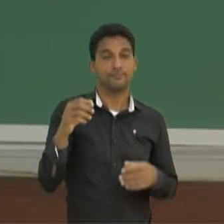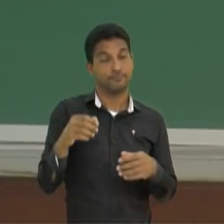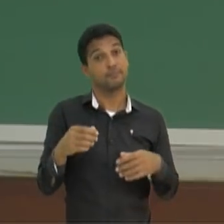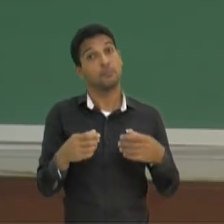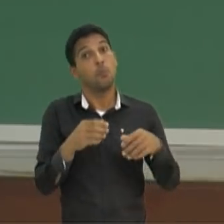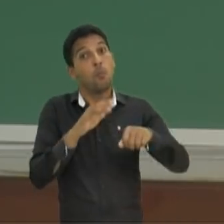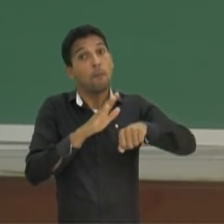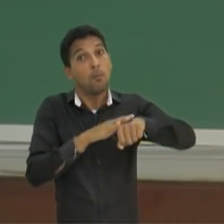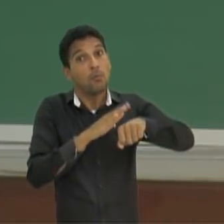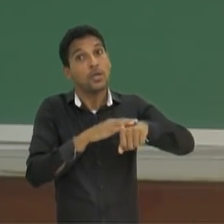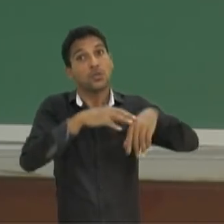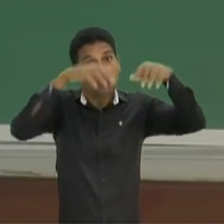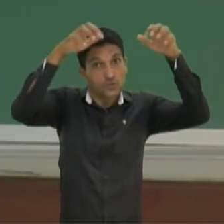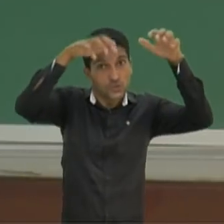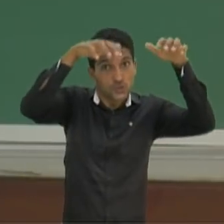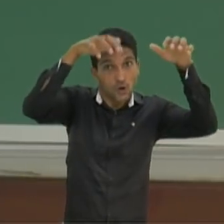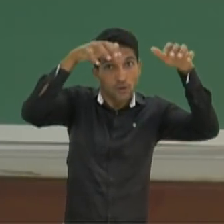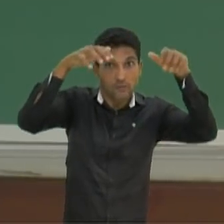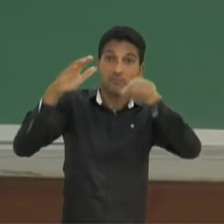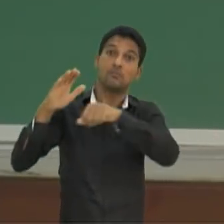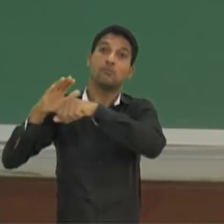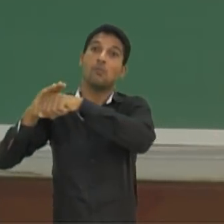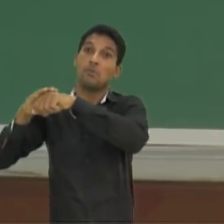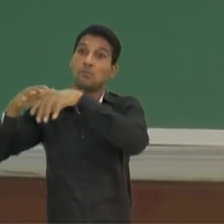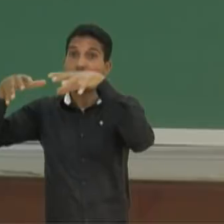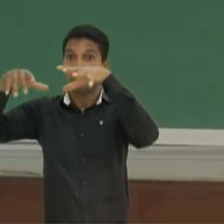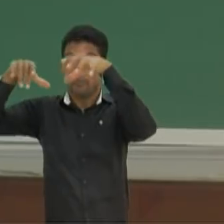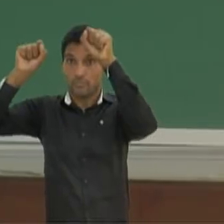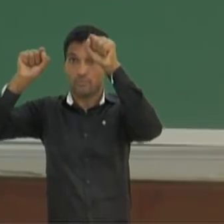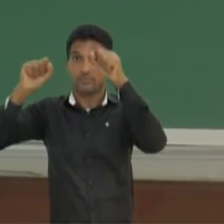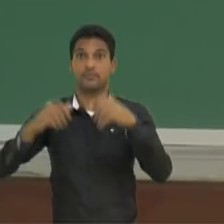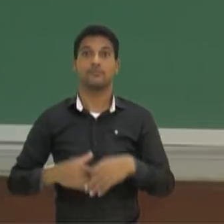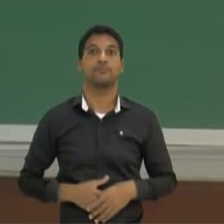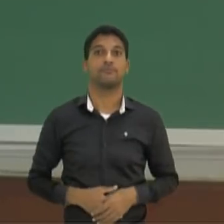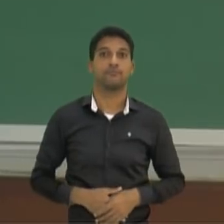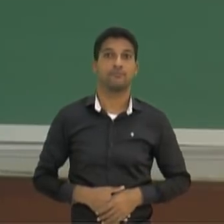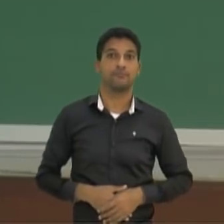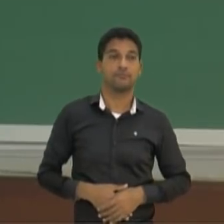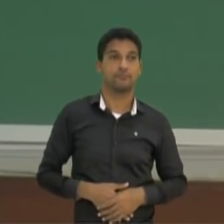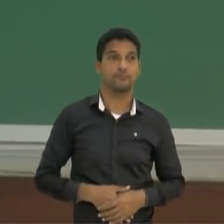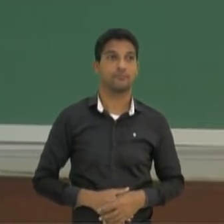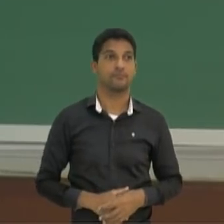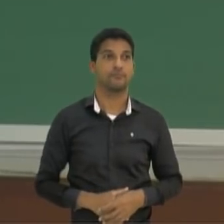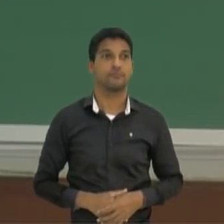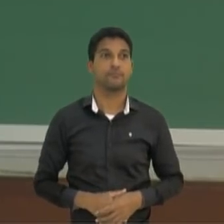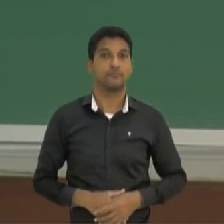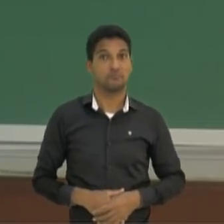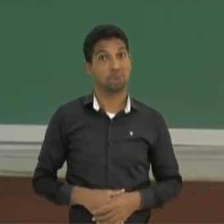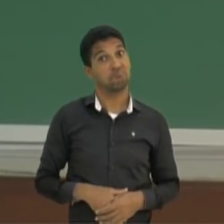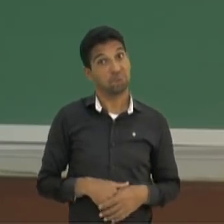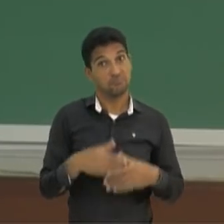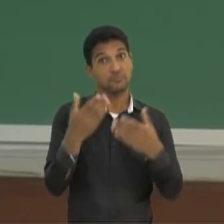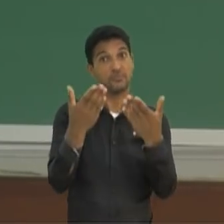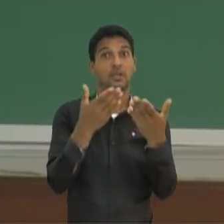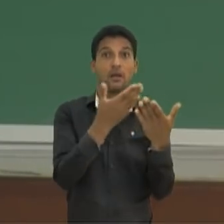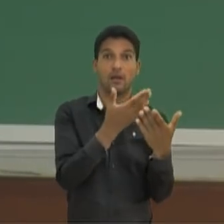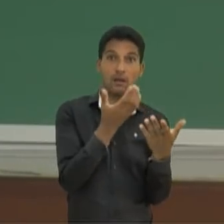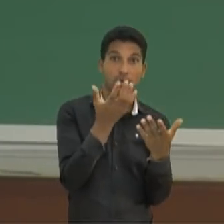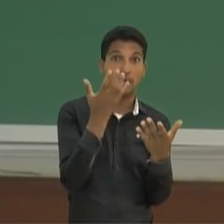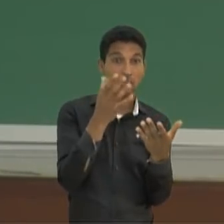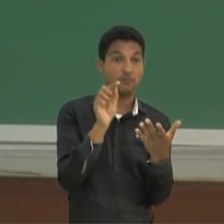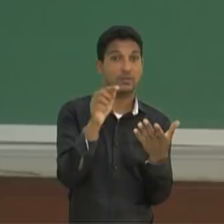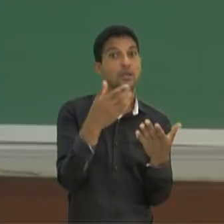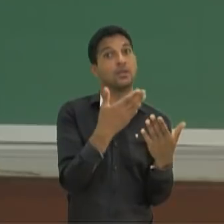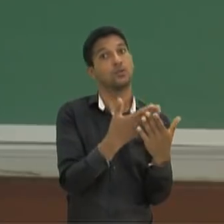Ora. Quer, Quer você estude, se você estudar nesse